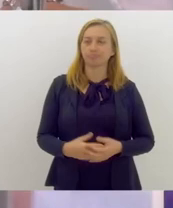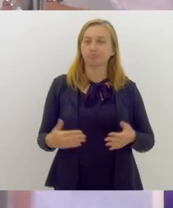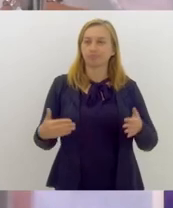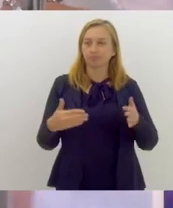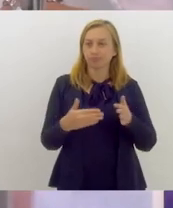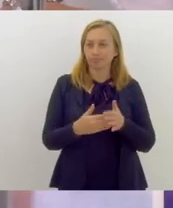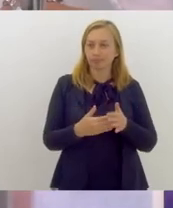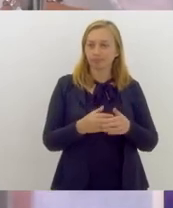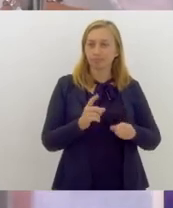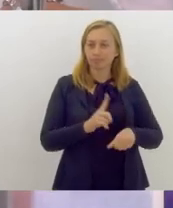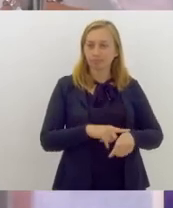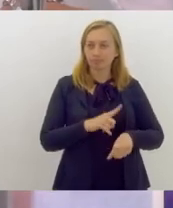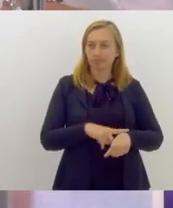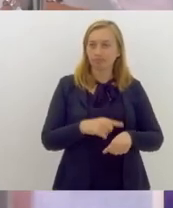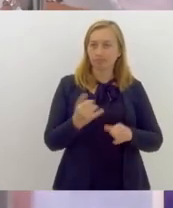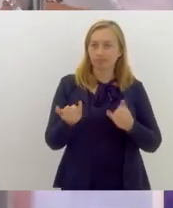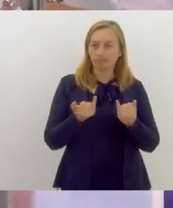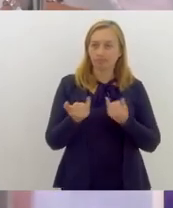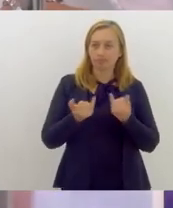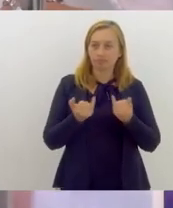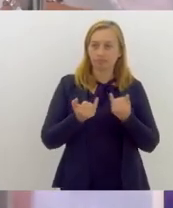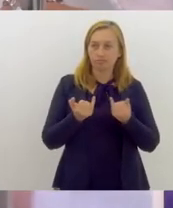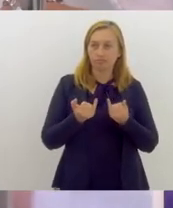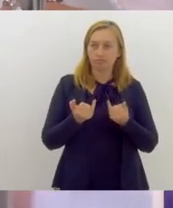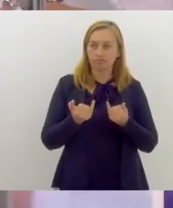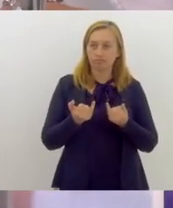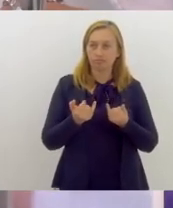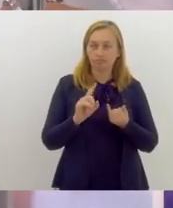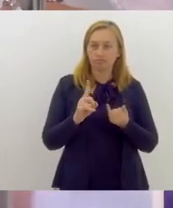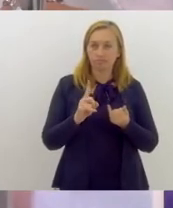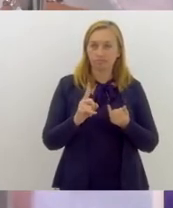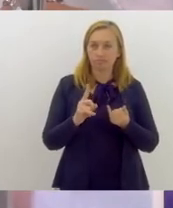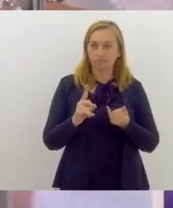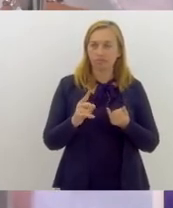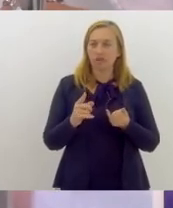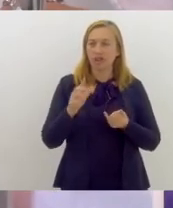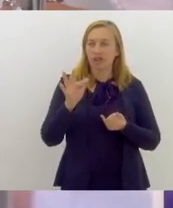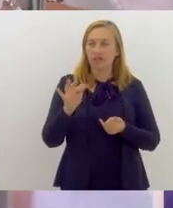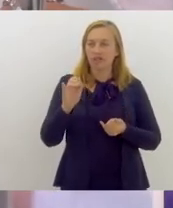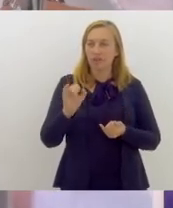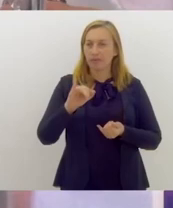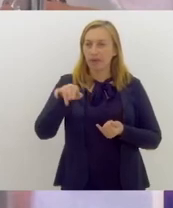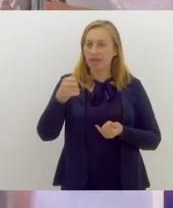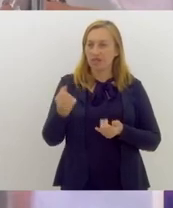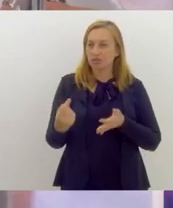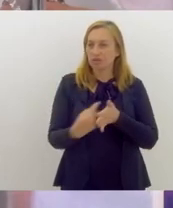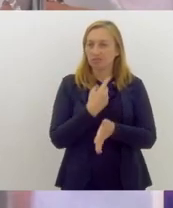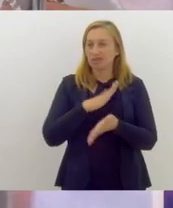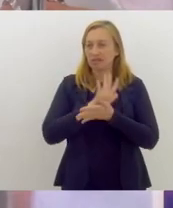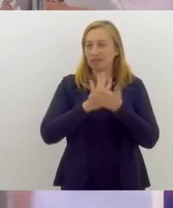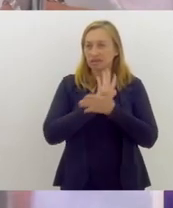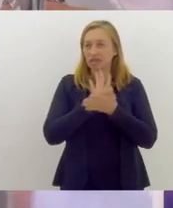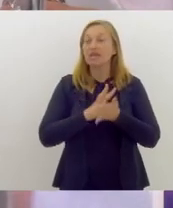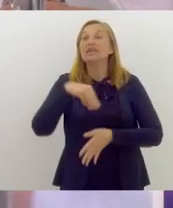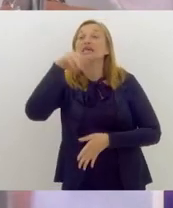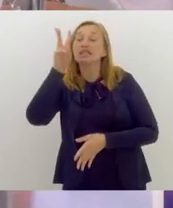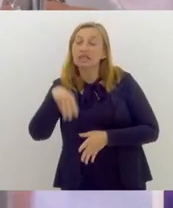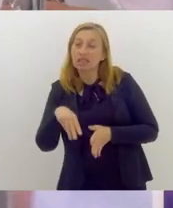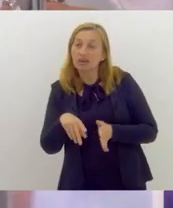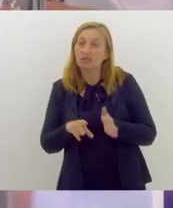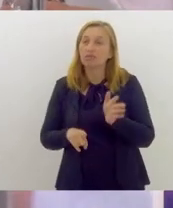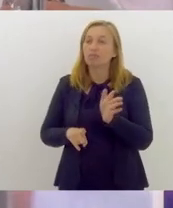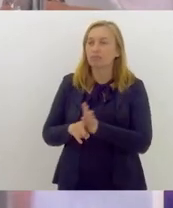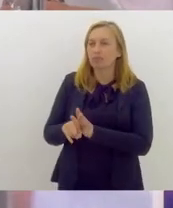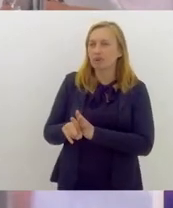não há nenhum pronunciamento oficial porque até Presidente data e perde não foi consultada para absolutamente nada quem foi consultada até